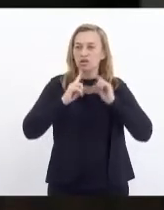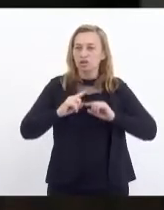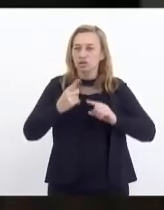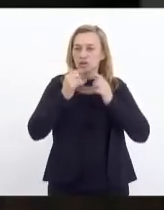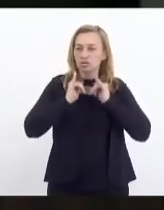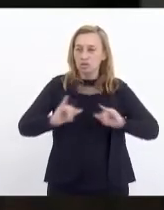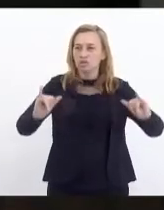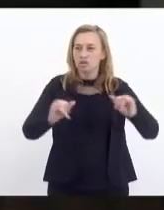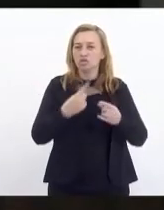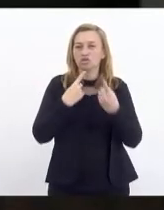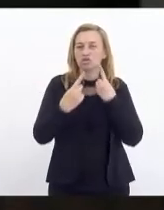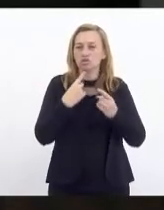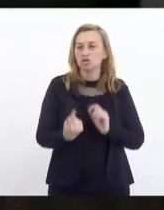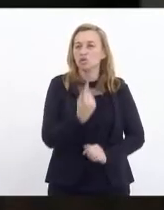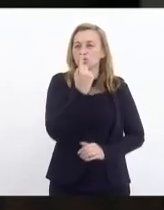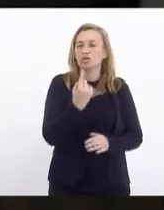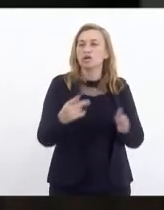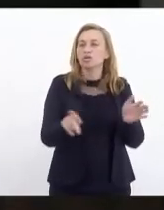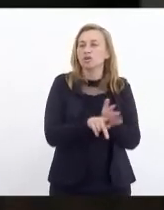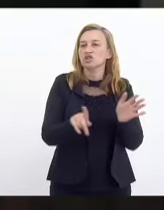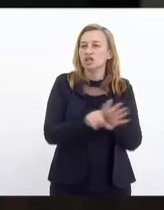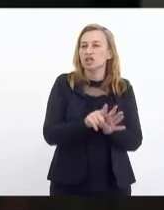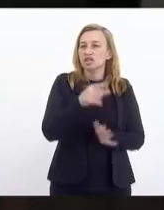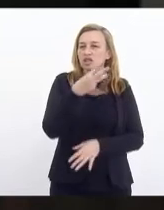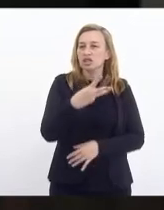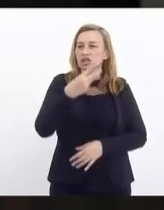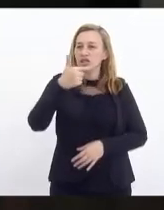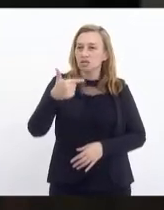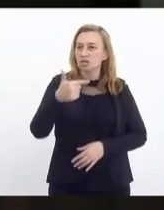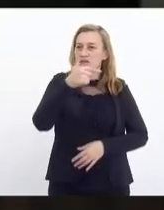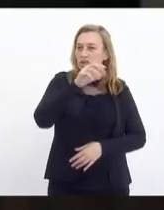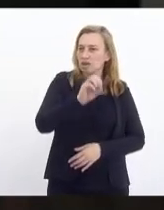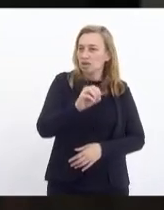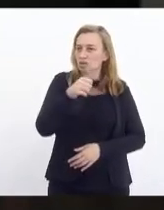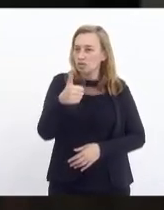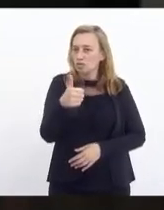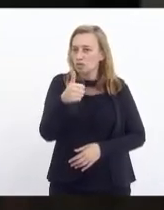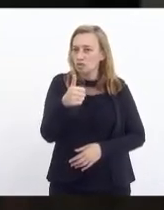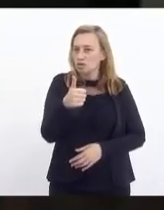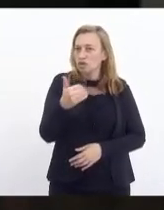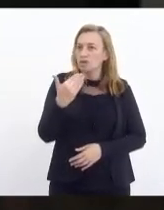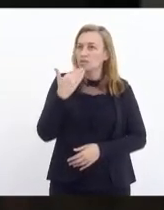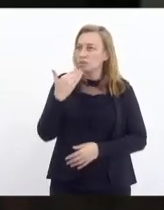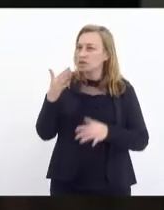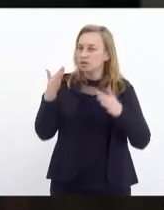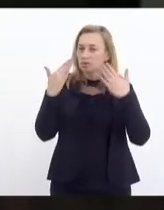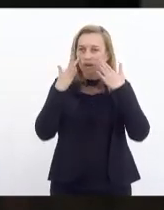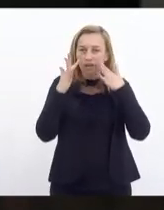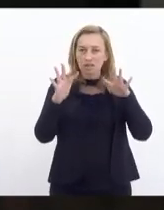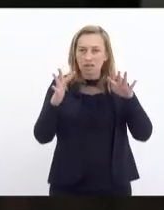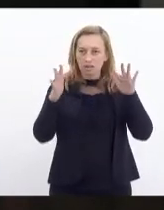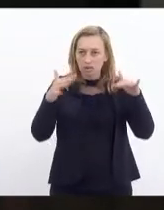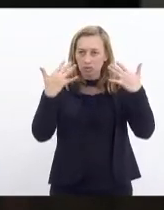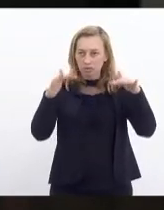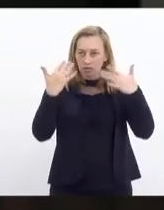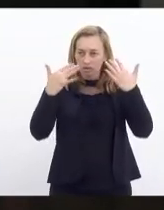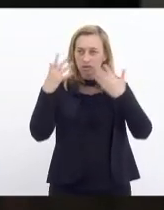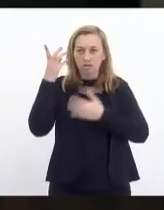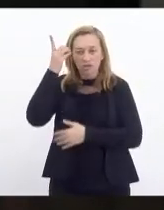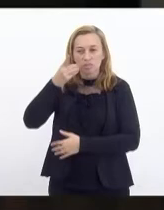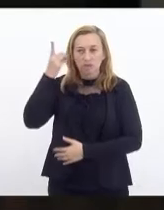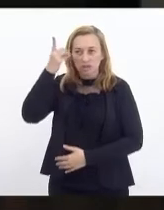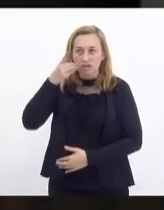de urgência, em votação e discussão única, projeto de lei 320. A presidência chama a atenção dos senhores